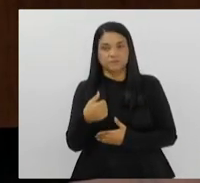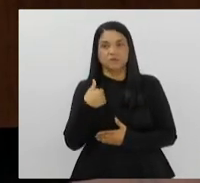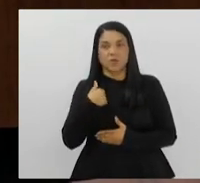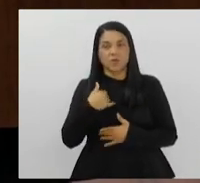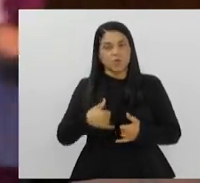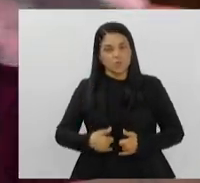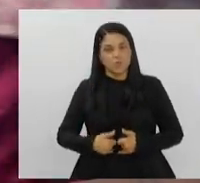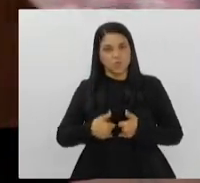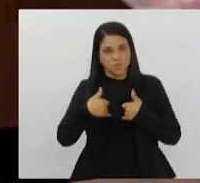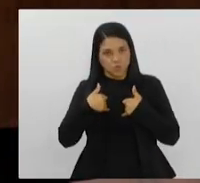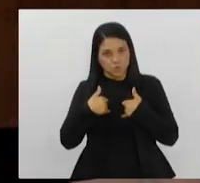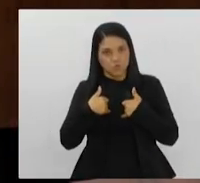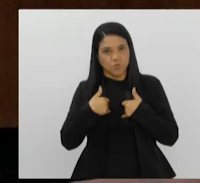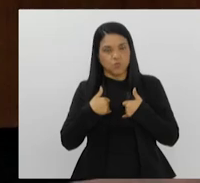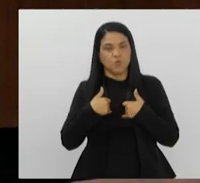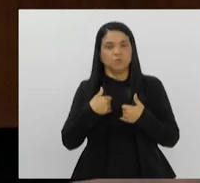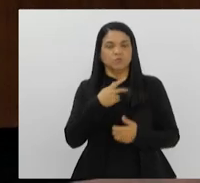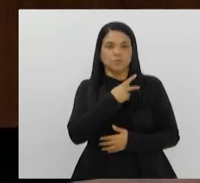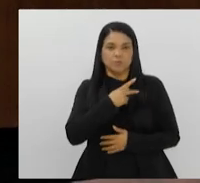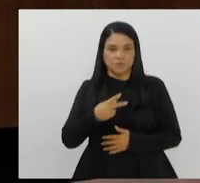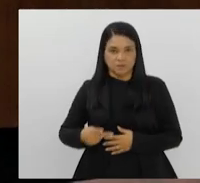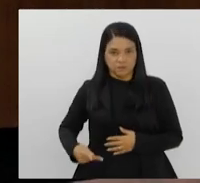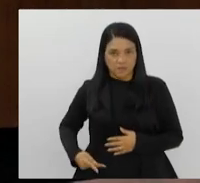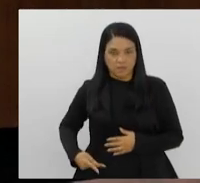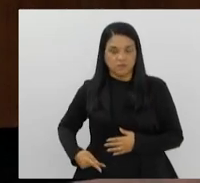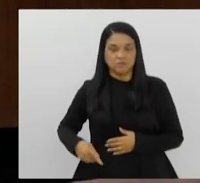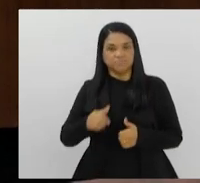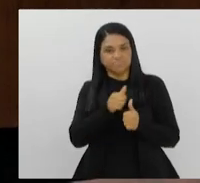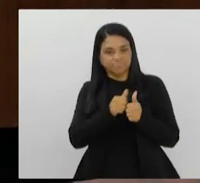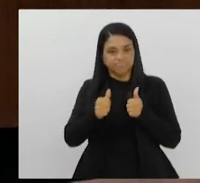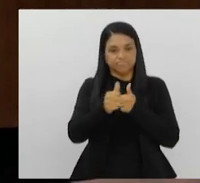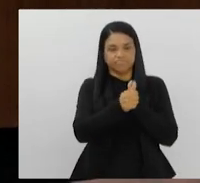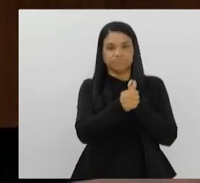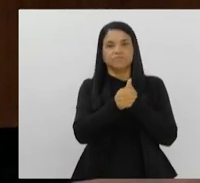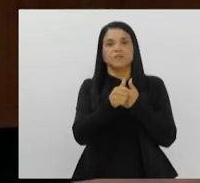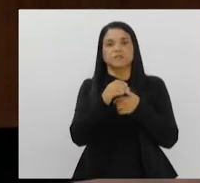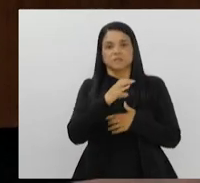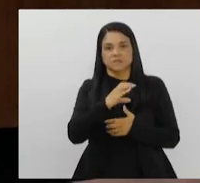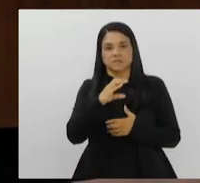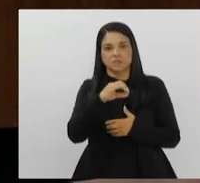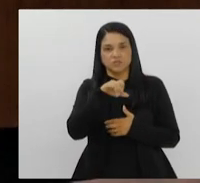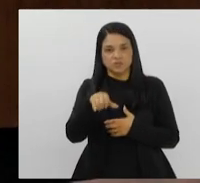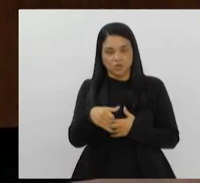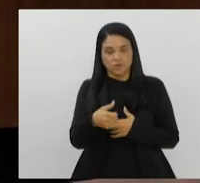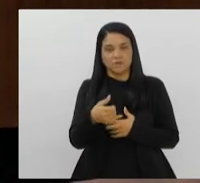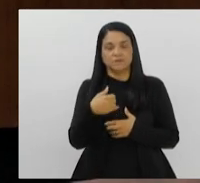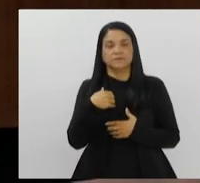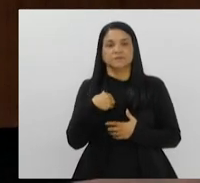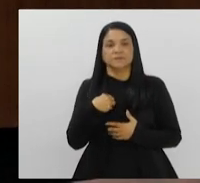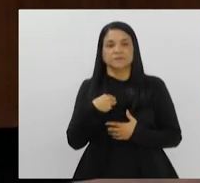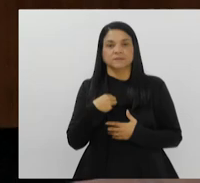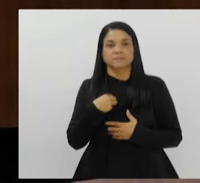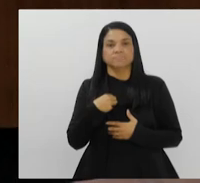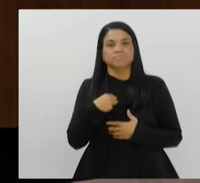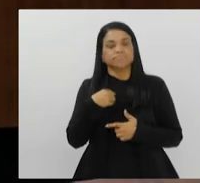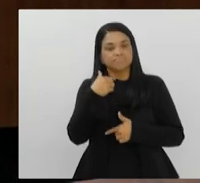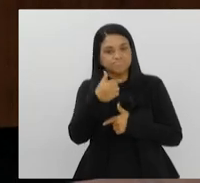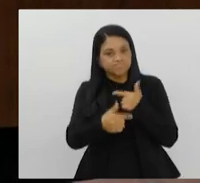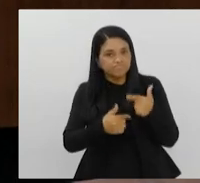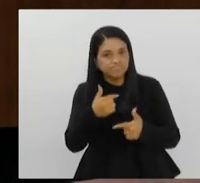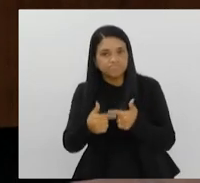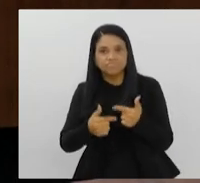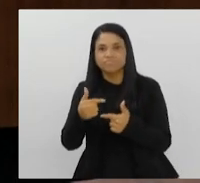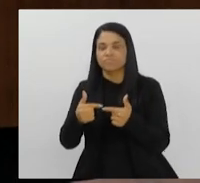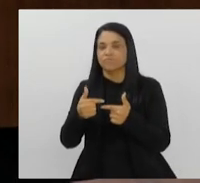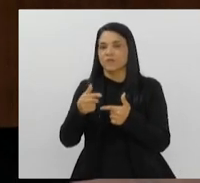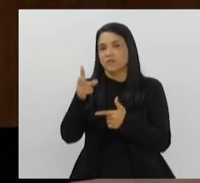me orgulhado muito da presidência que tenho feito à frente da CCJ. É a presidência da CCJ mais produtiva da história do